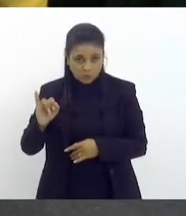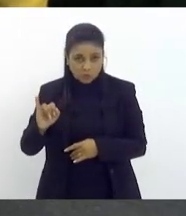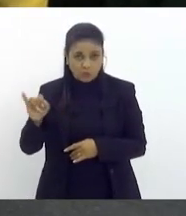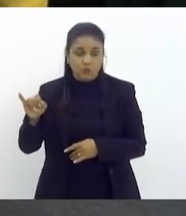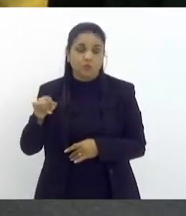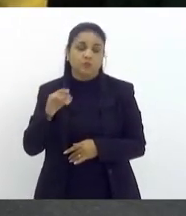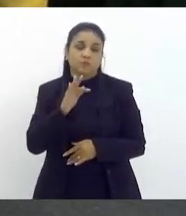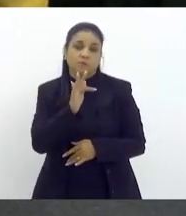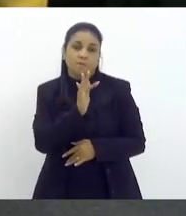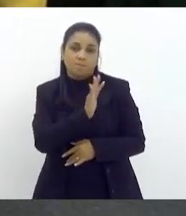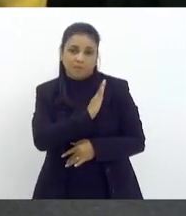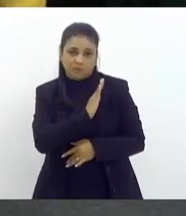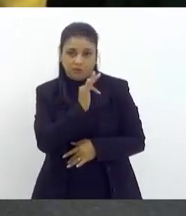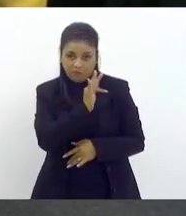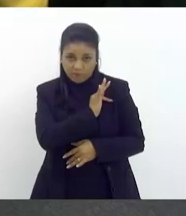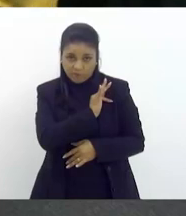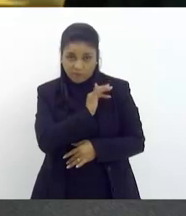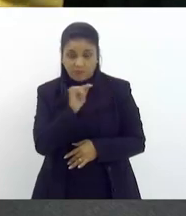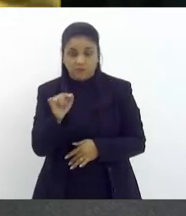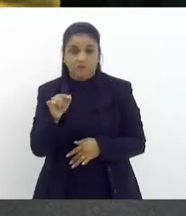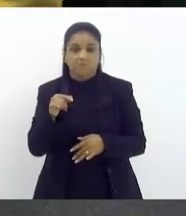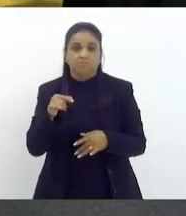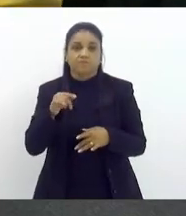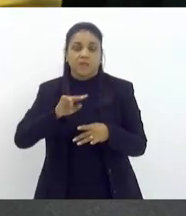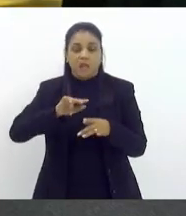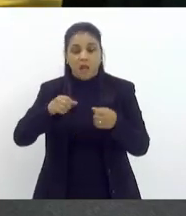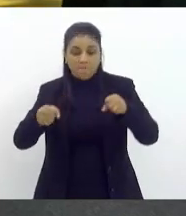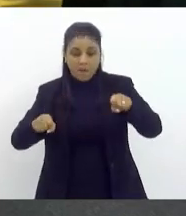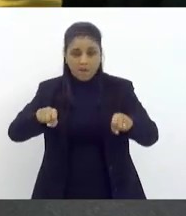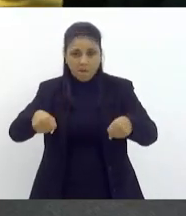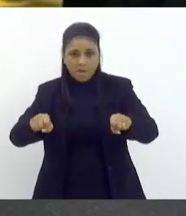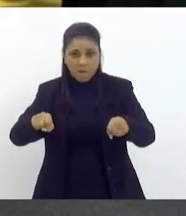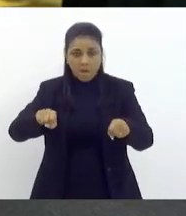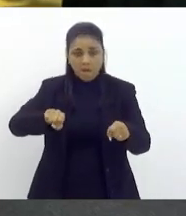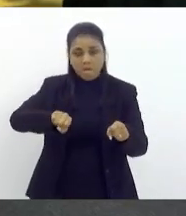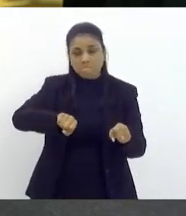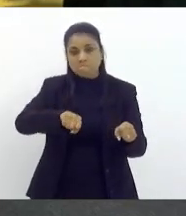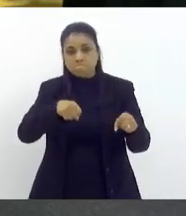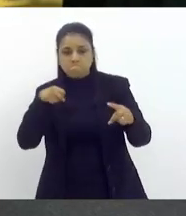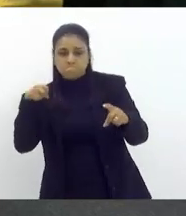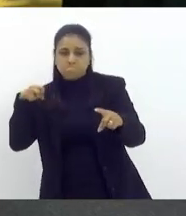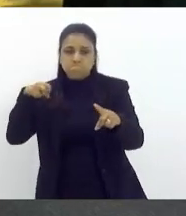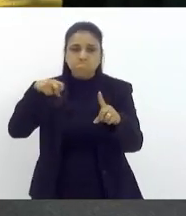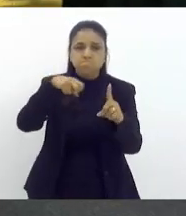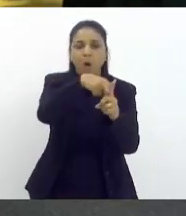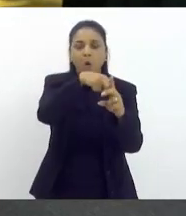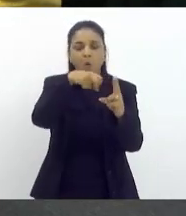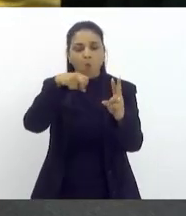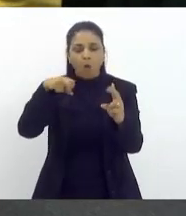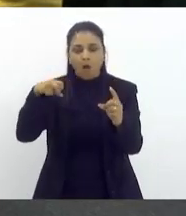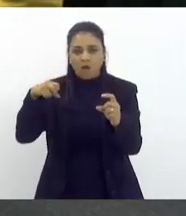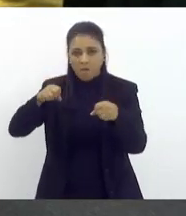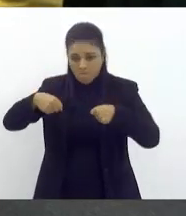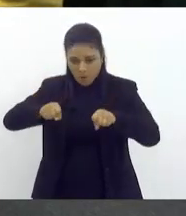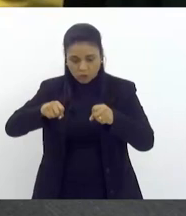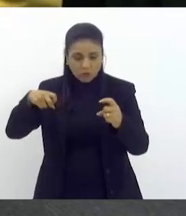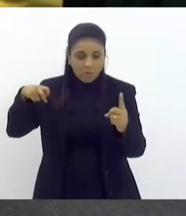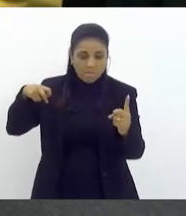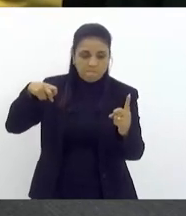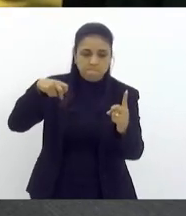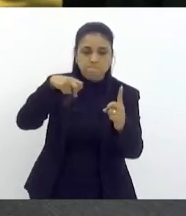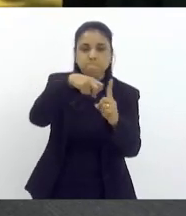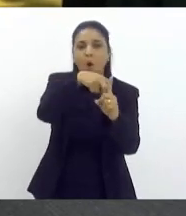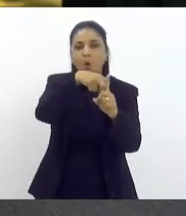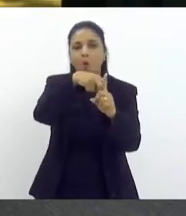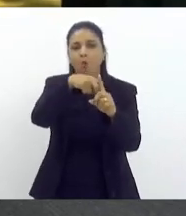testemunhas disseram que a Talita se desequilibrou e colidiu em um carro e caiu na parte inferior de um ônibus